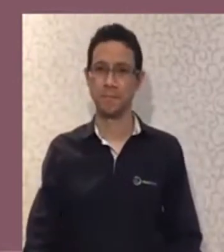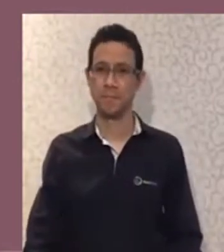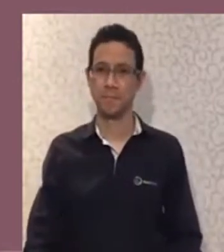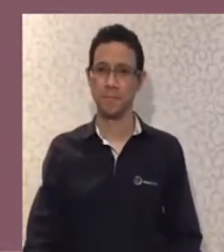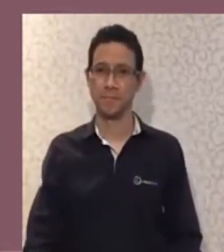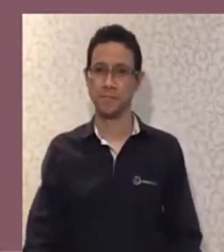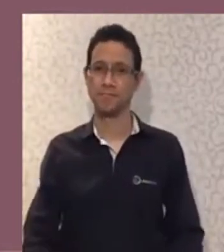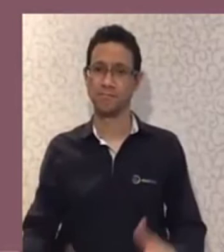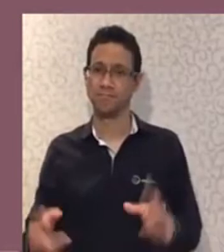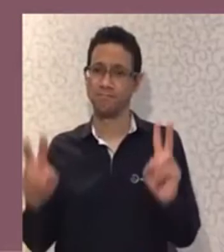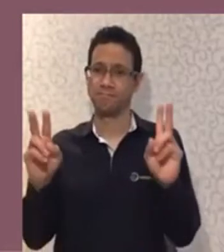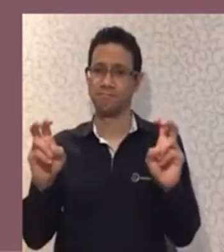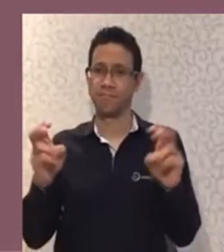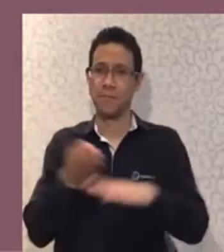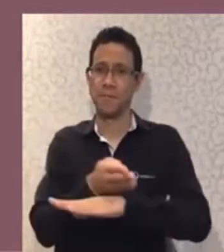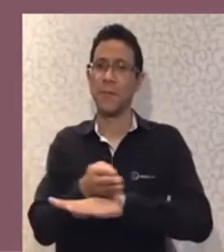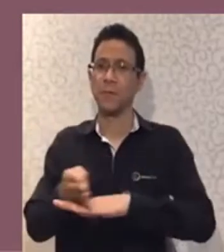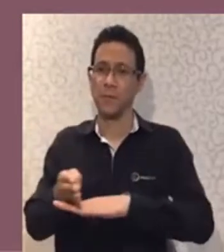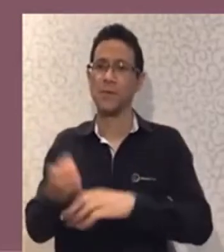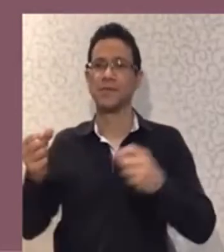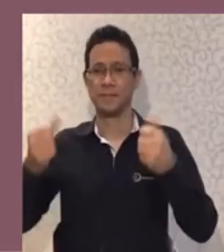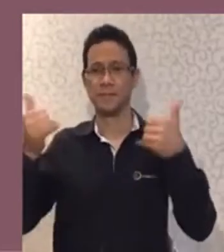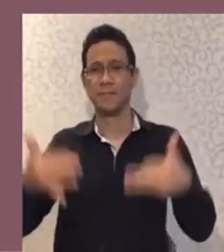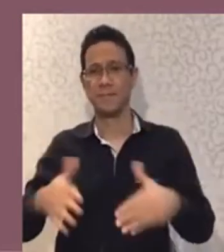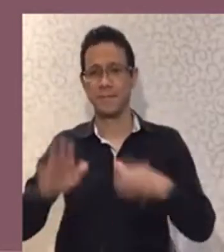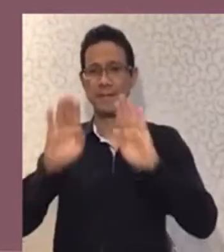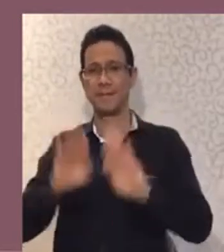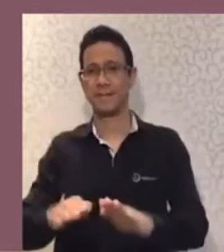da branquitude explica isso, né?